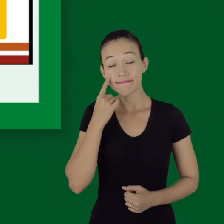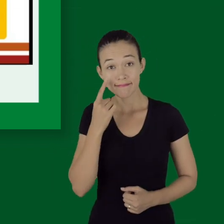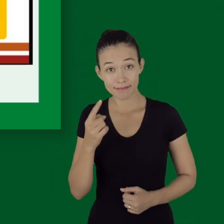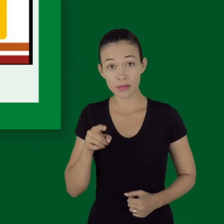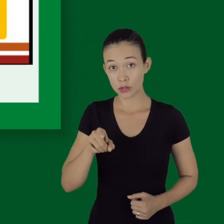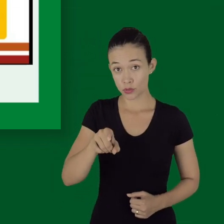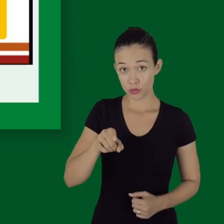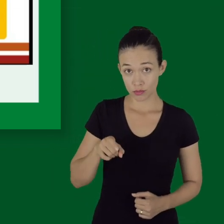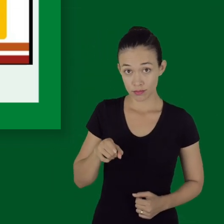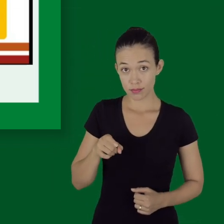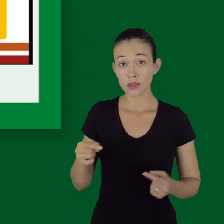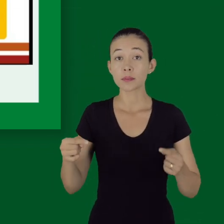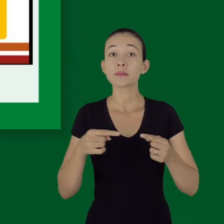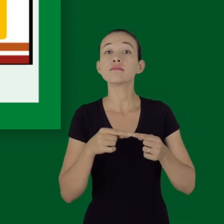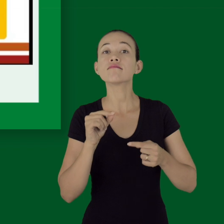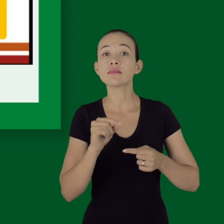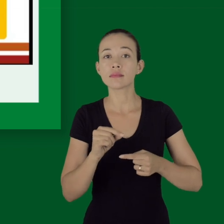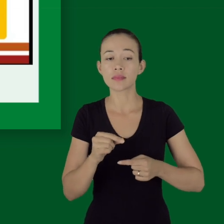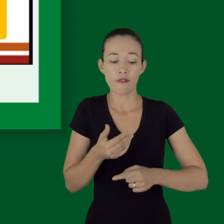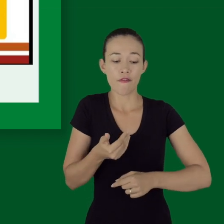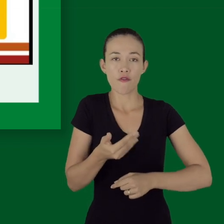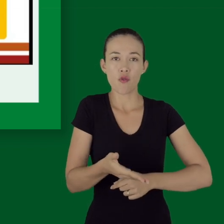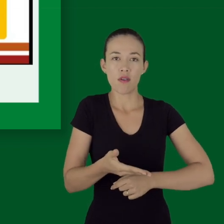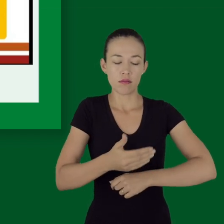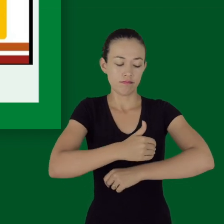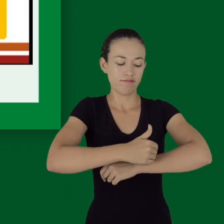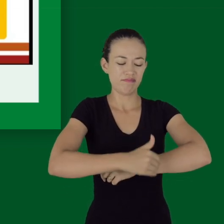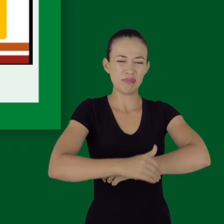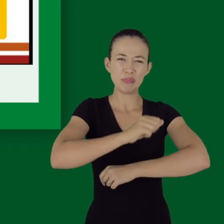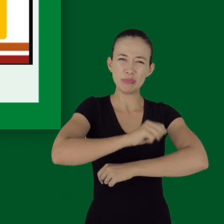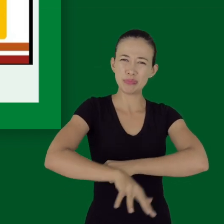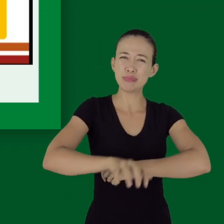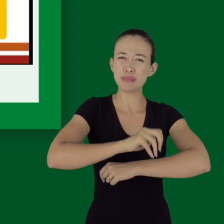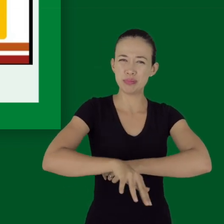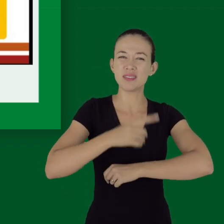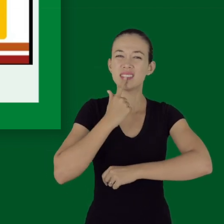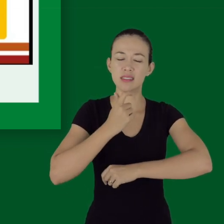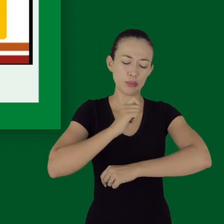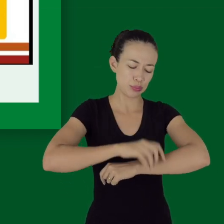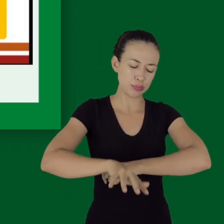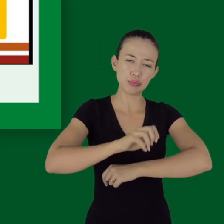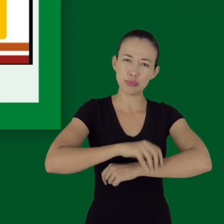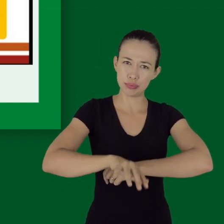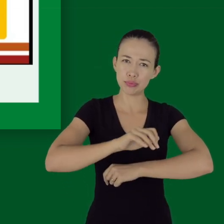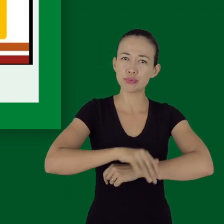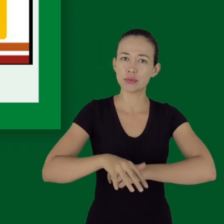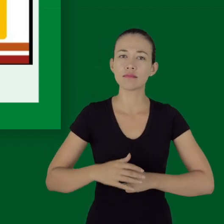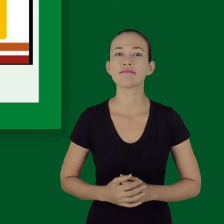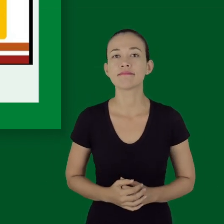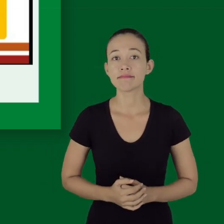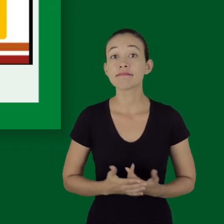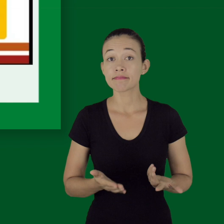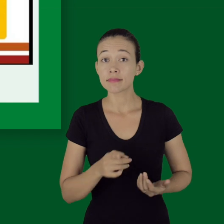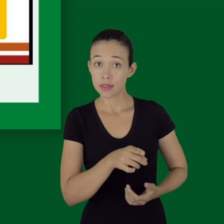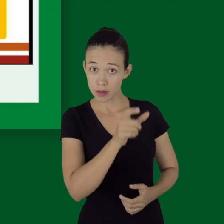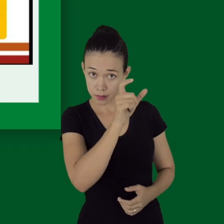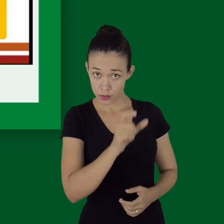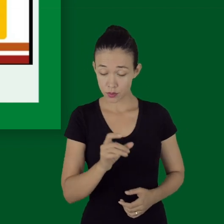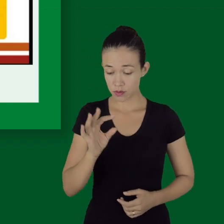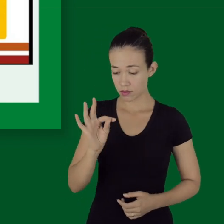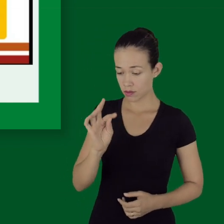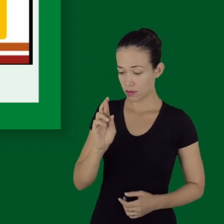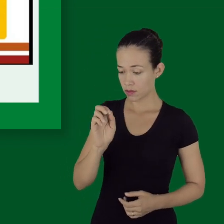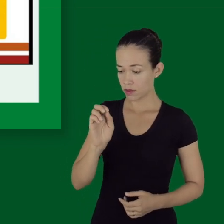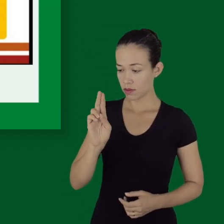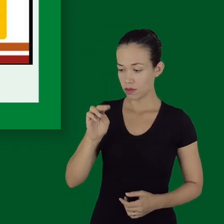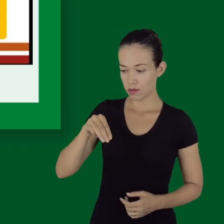ele traz os níveis de gravidade. Então, o paciente ele pode ter um TRM, mas ele está com um comprometimento torácico importante, ele pode ter um TCA associado, ele pode estar